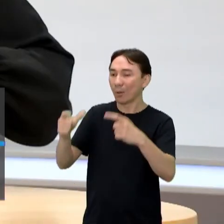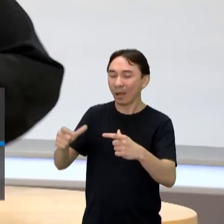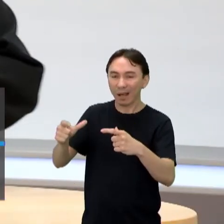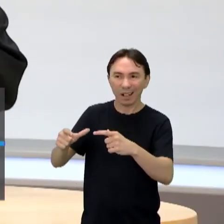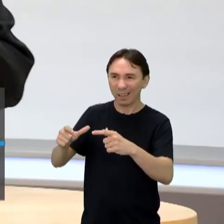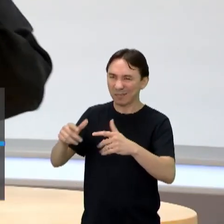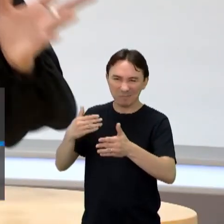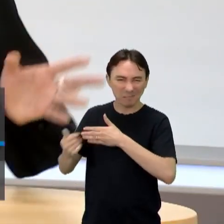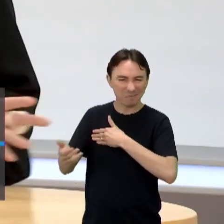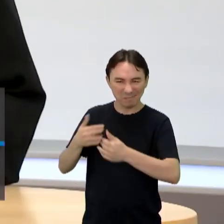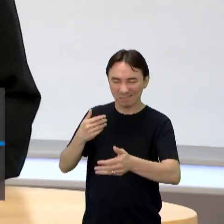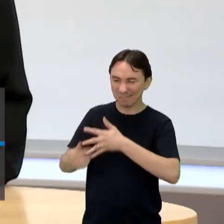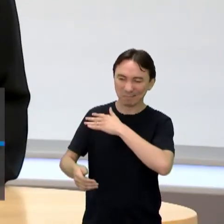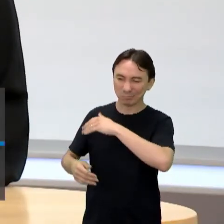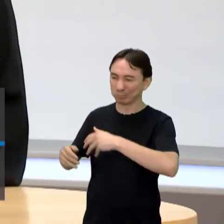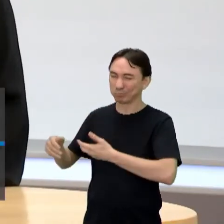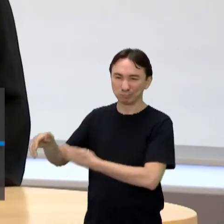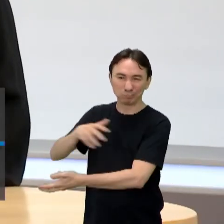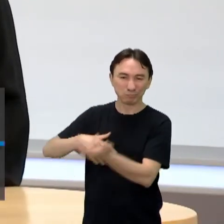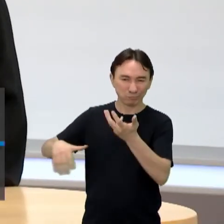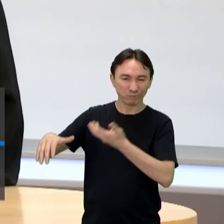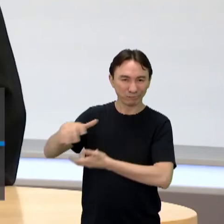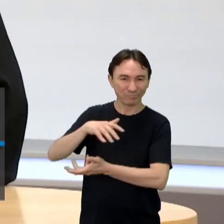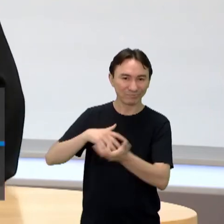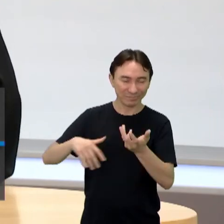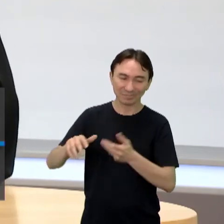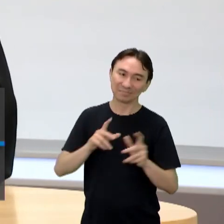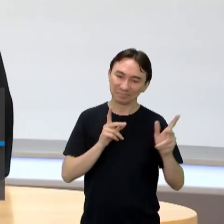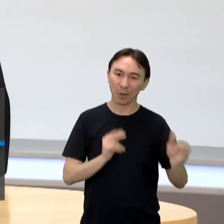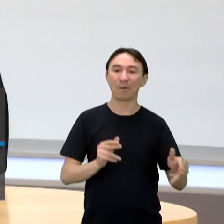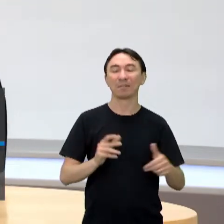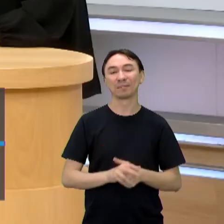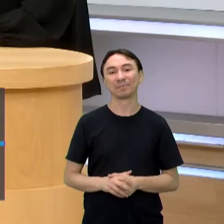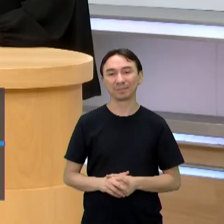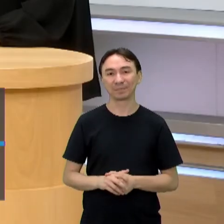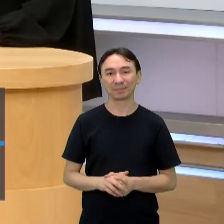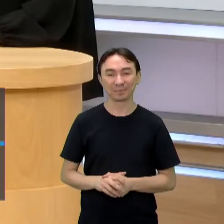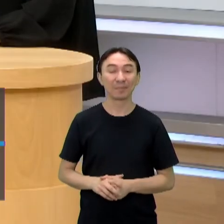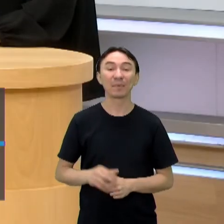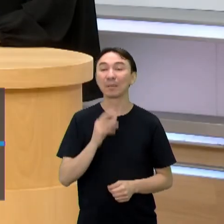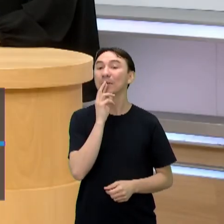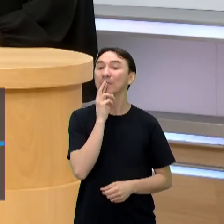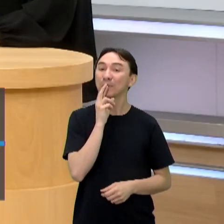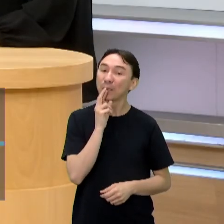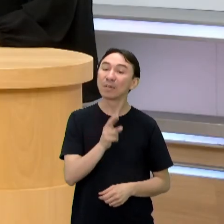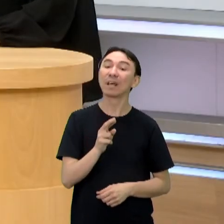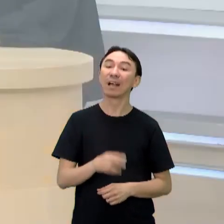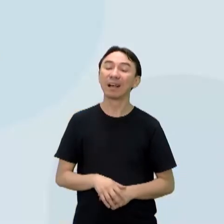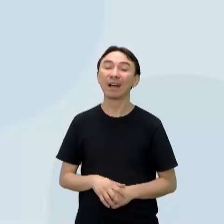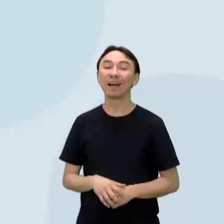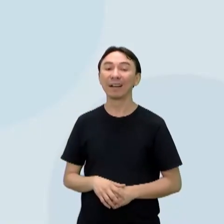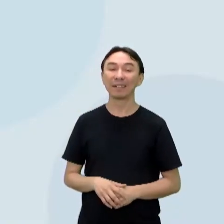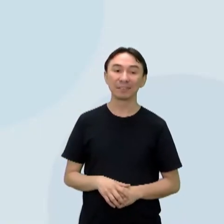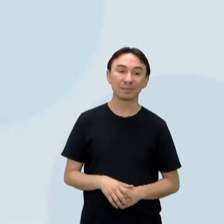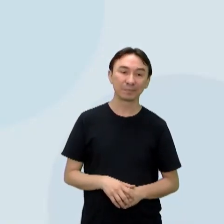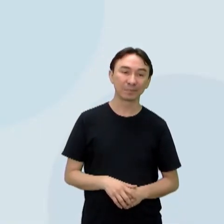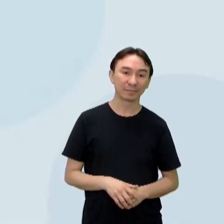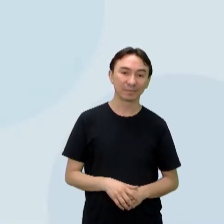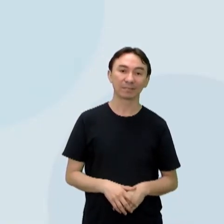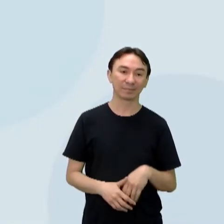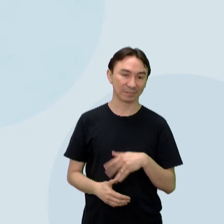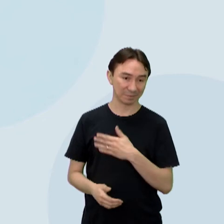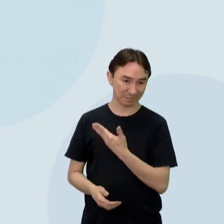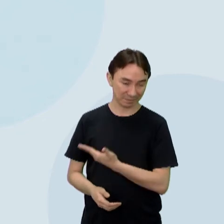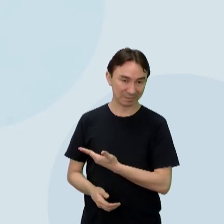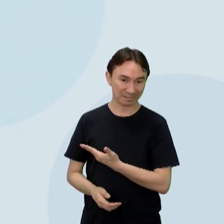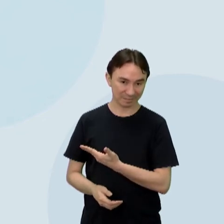estão espalhados, né? Então, vamos lá. Resposta dessa questão.